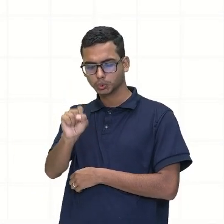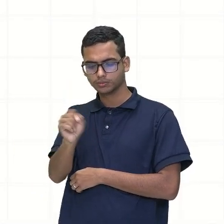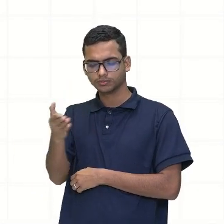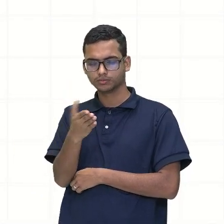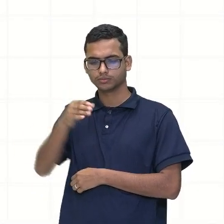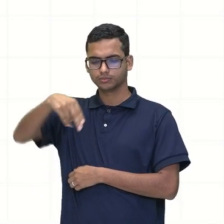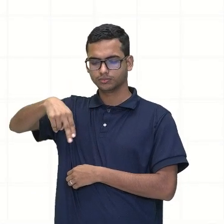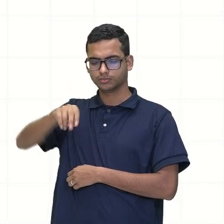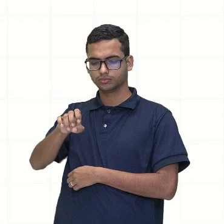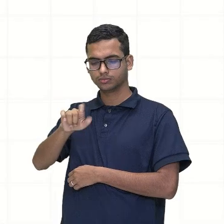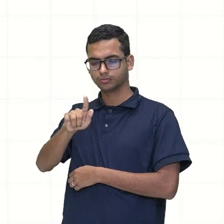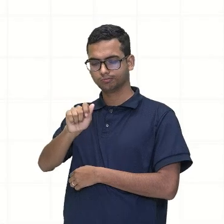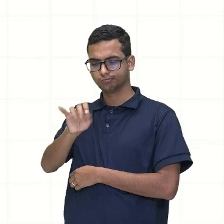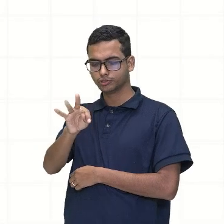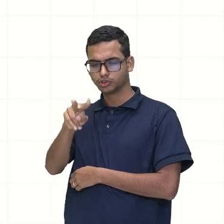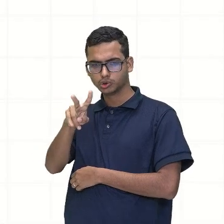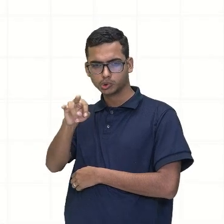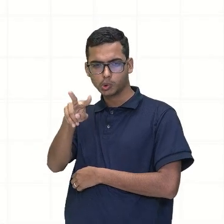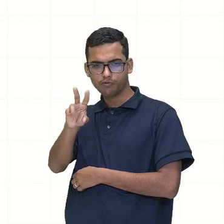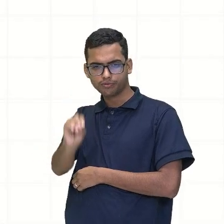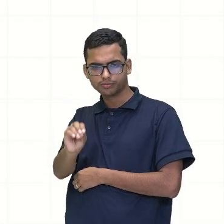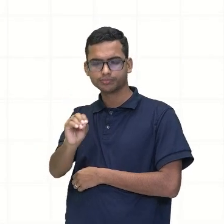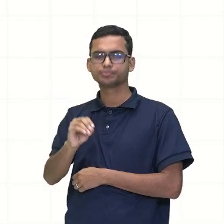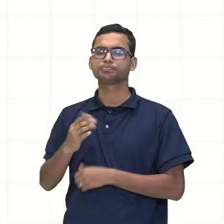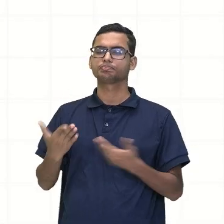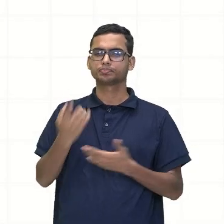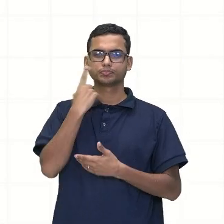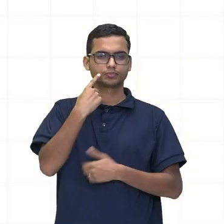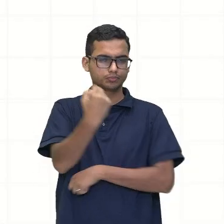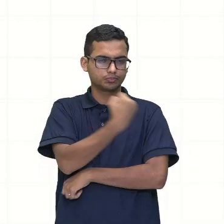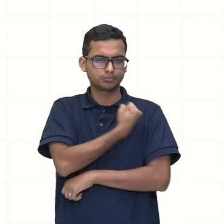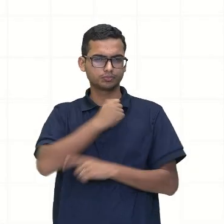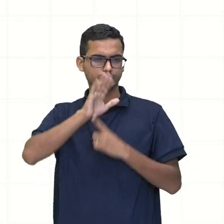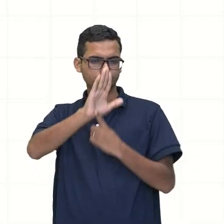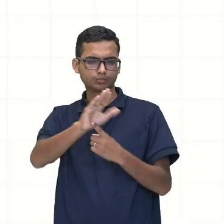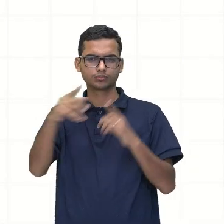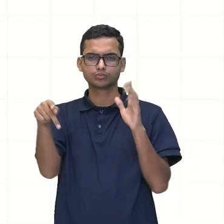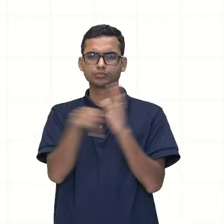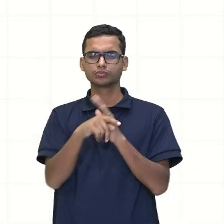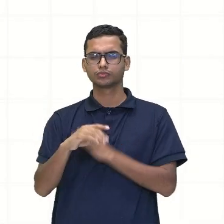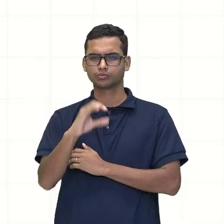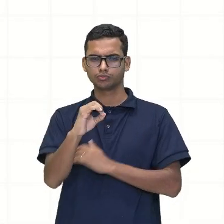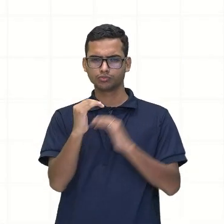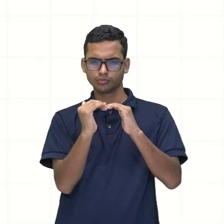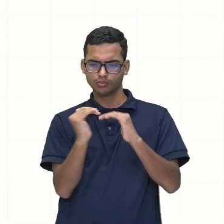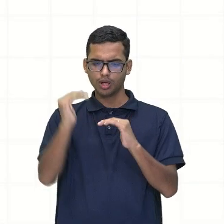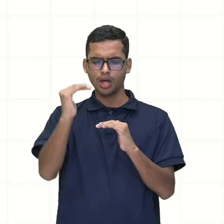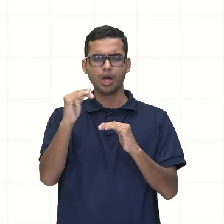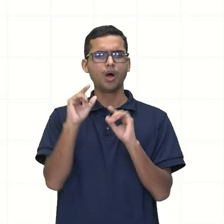frente. Os números que indicam medidas acima de zero,